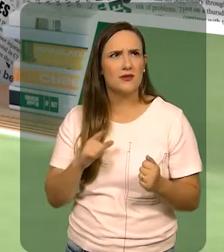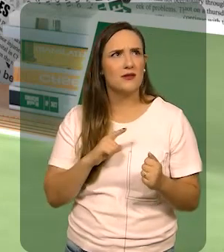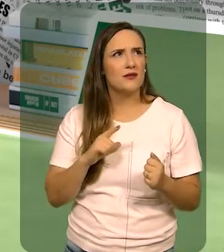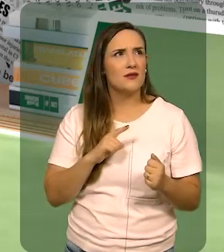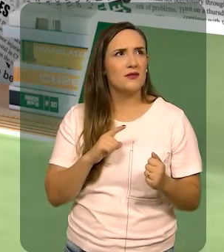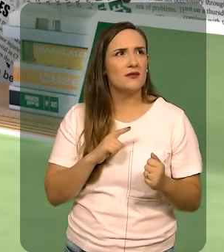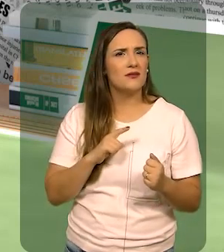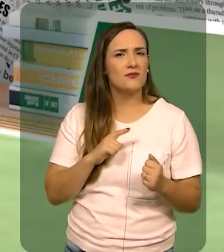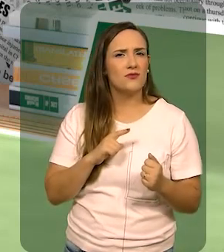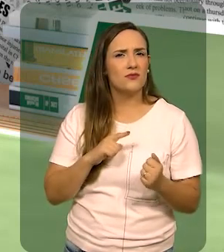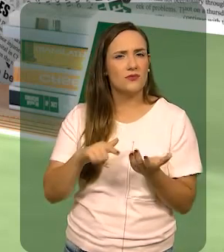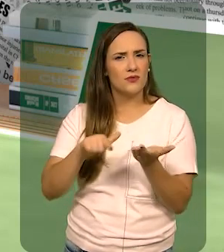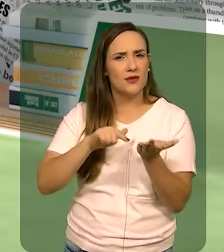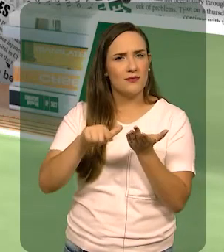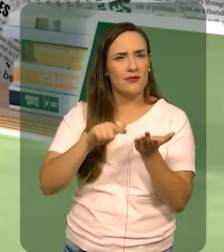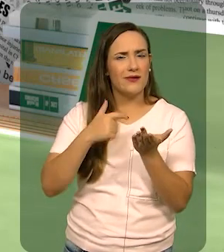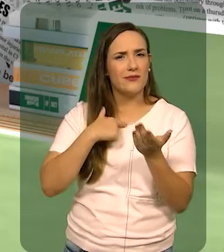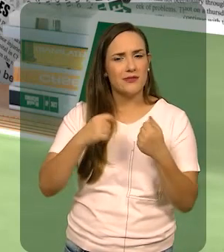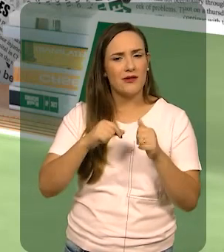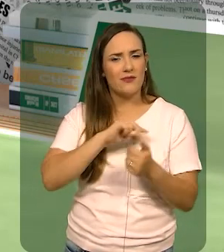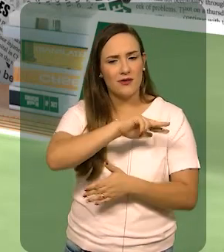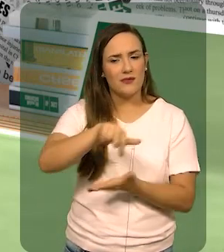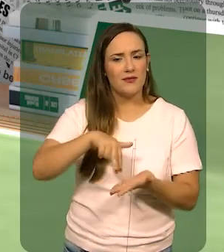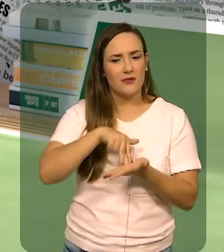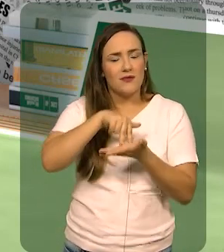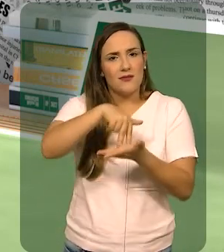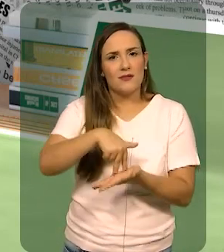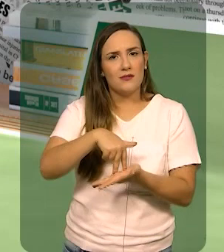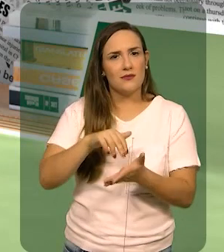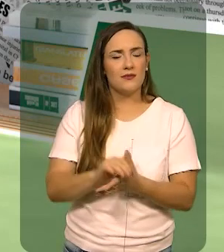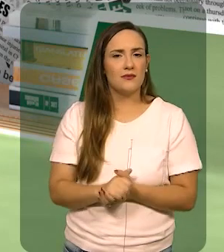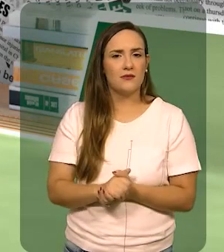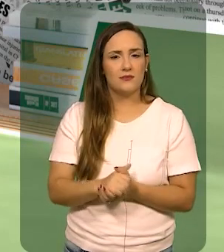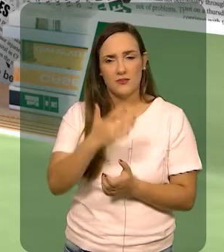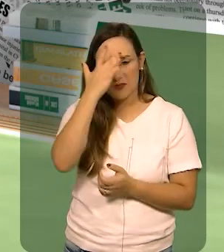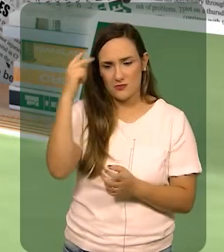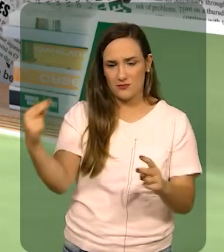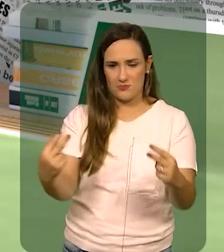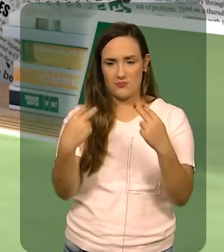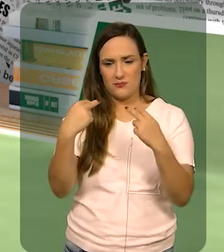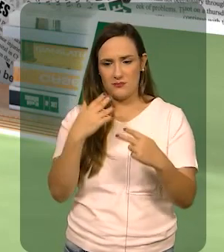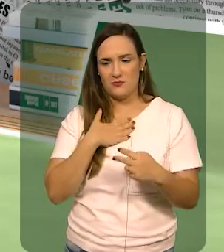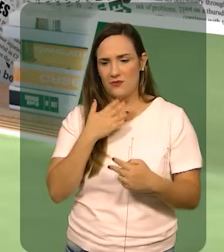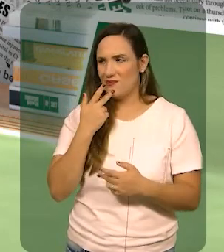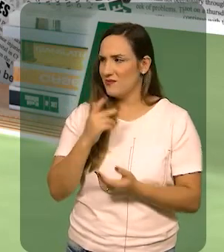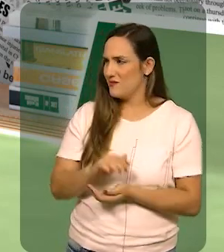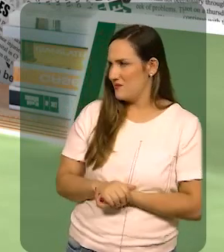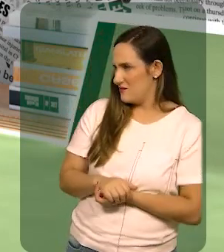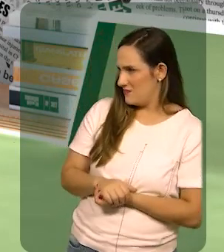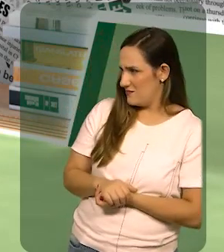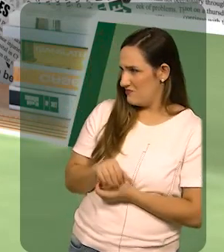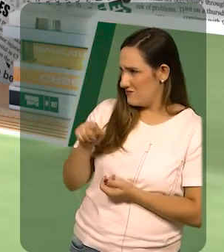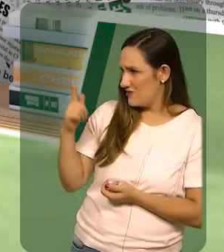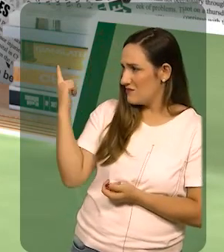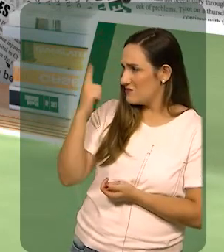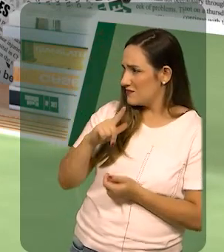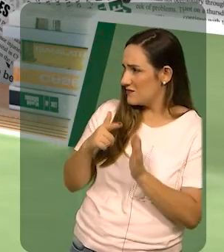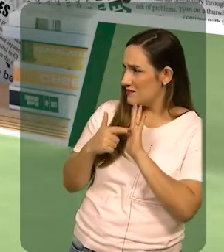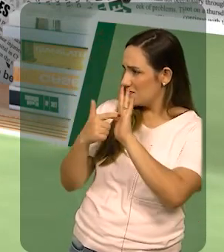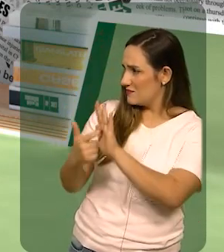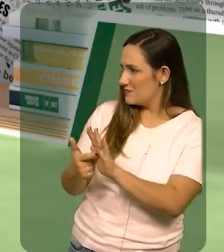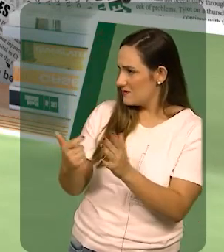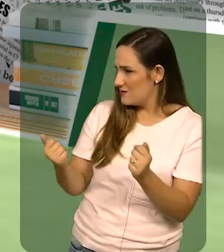Teve um trabalho, vou até citar aqui, um trabalho que eu ia apresentar, pessoas me menosprezaram porque a indígena não ia conseguir